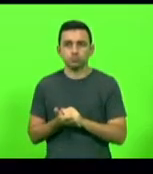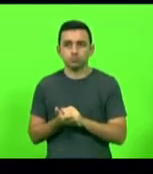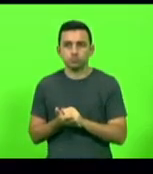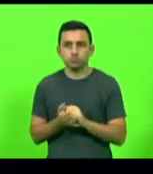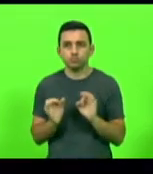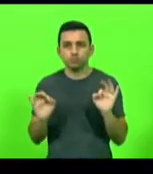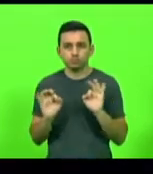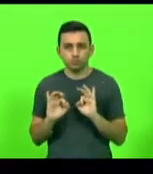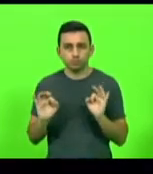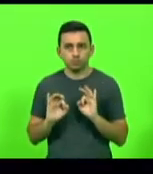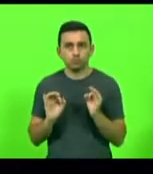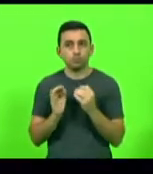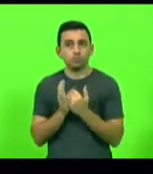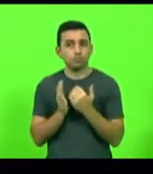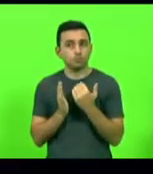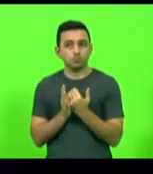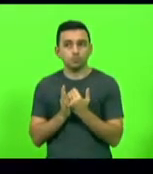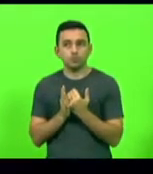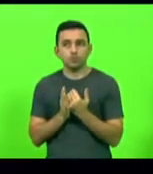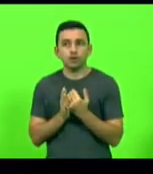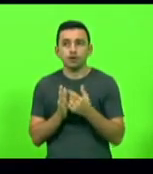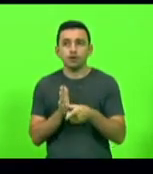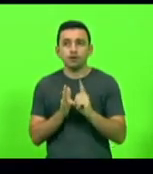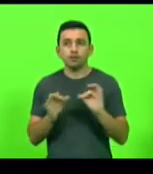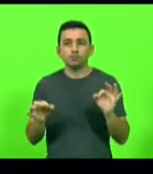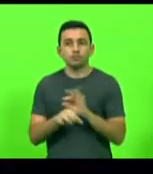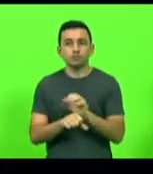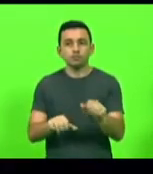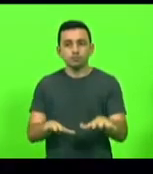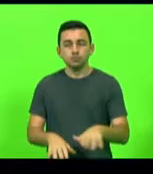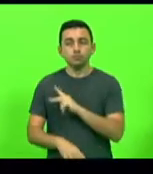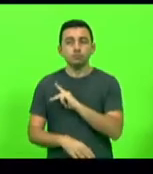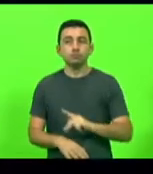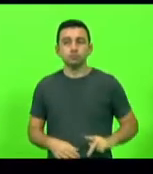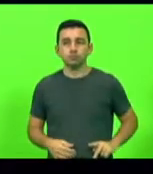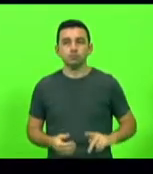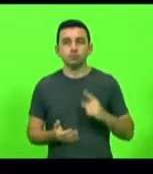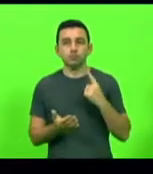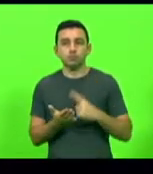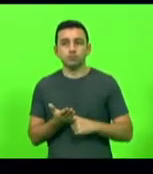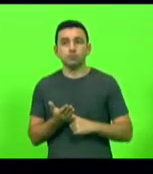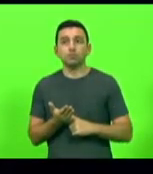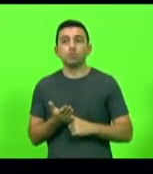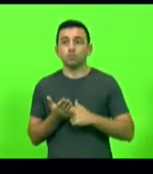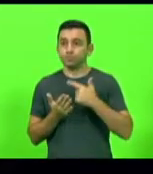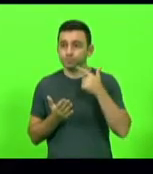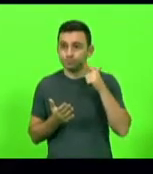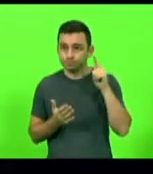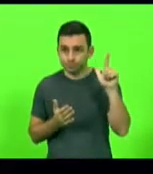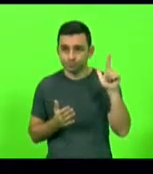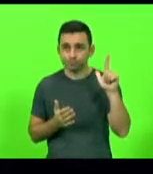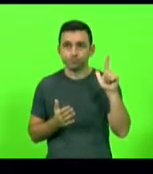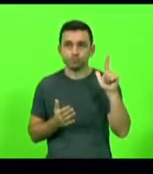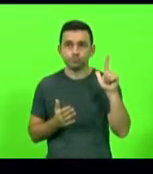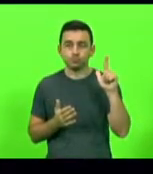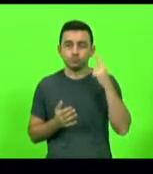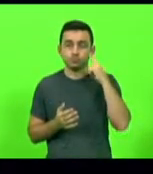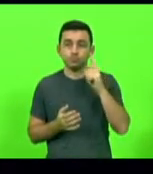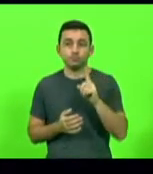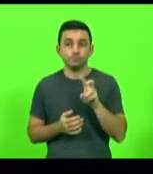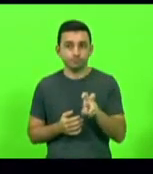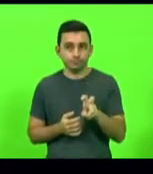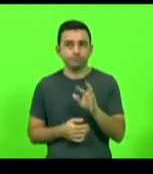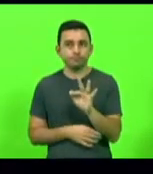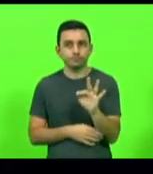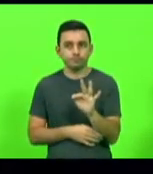nada vai havendo a tratar e, antes de encerrar a sessão, o presidente convocou outra ordinária para o dia 15 de